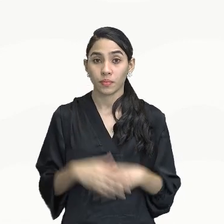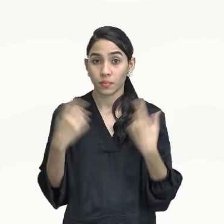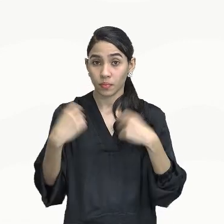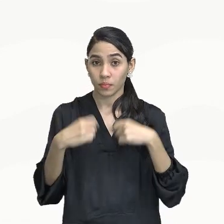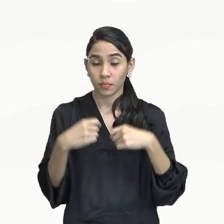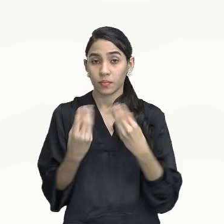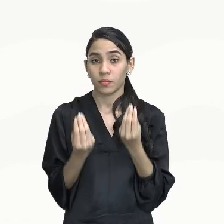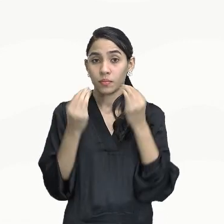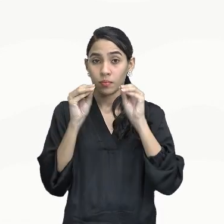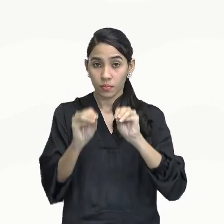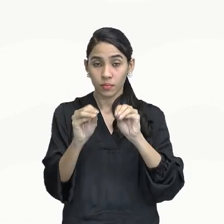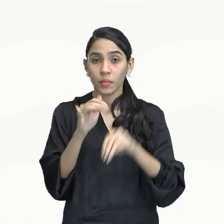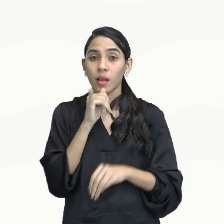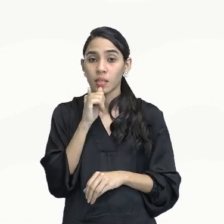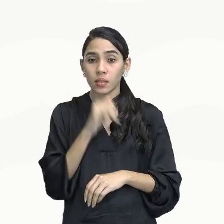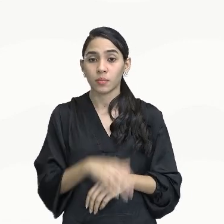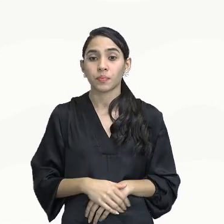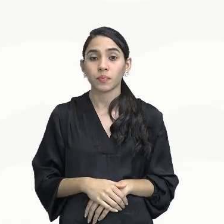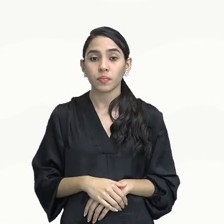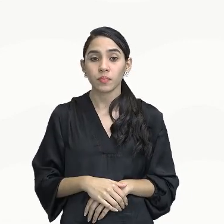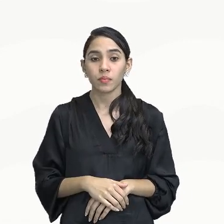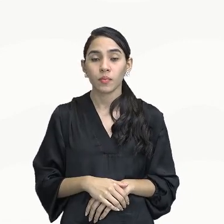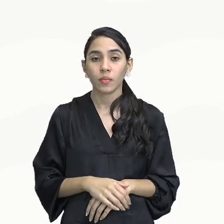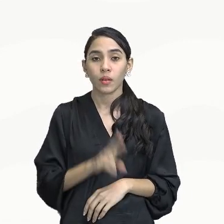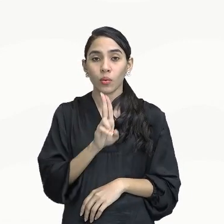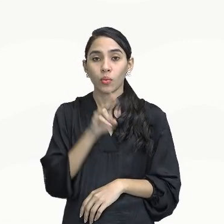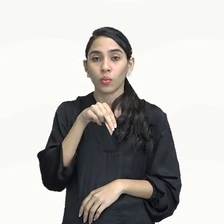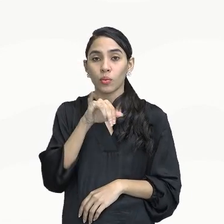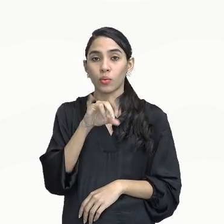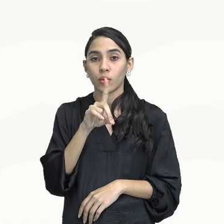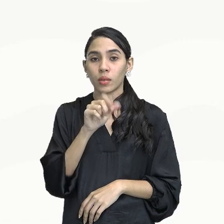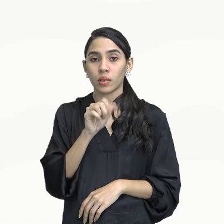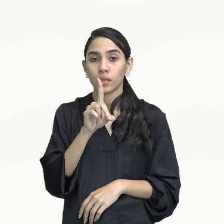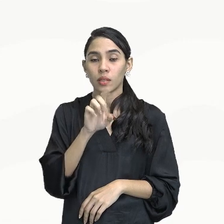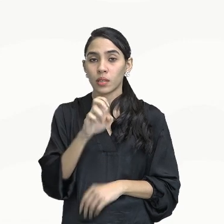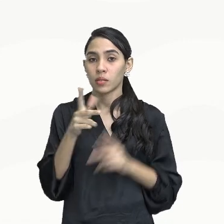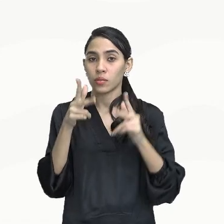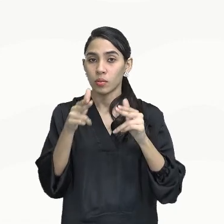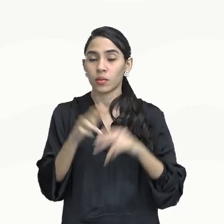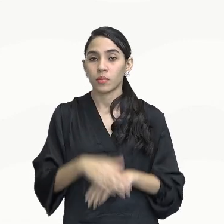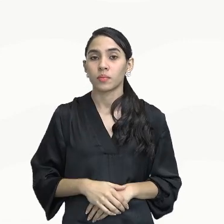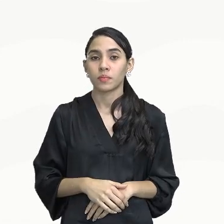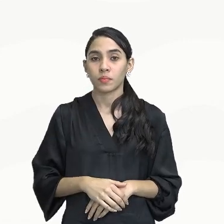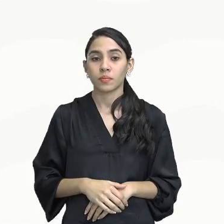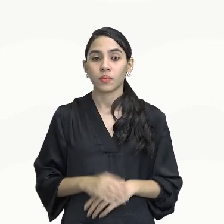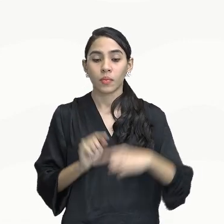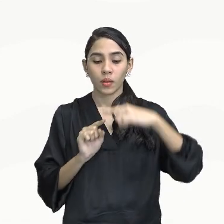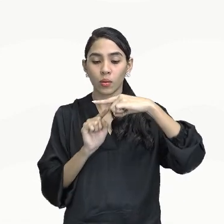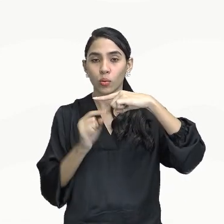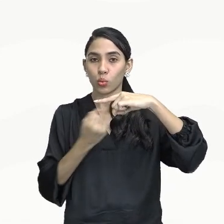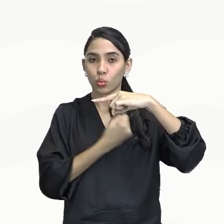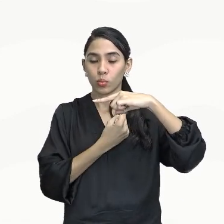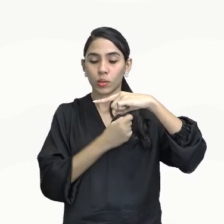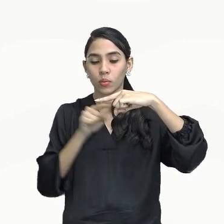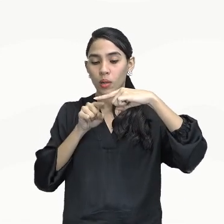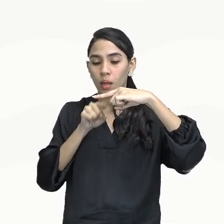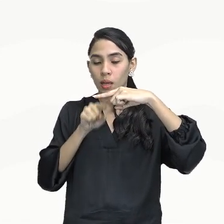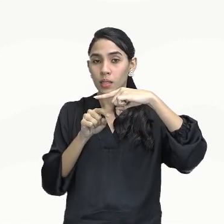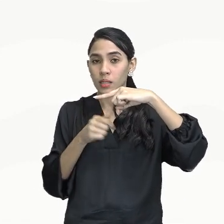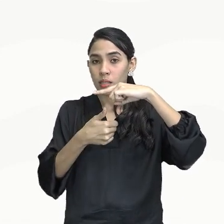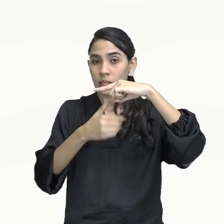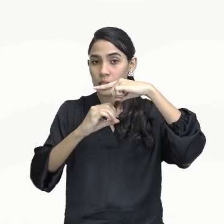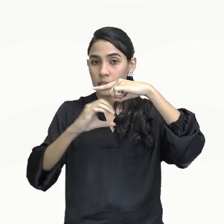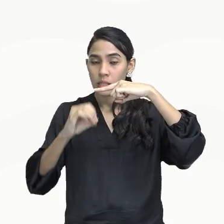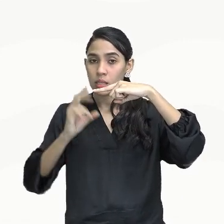precisa colocar eles, digamos que na mesma unidade. Então, o denominador que a gente vai usar vai ser